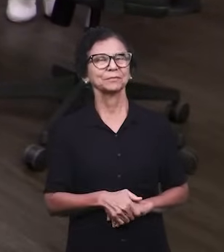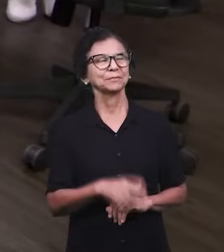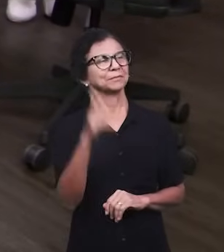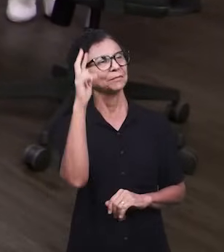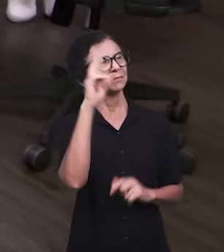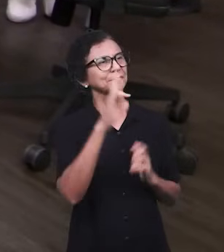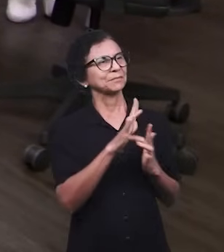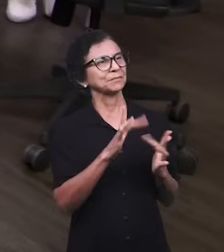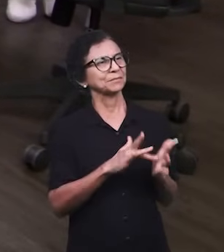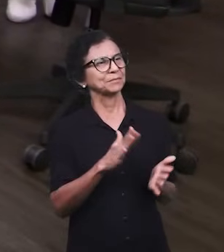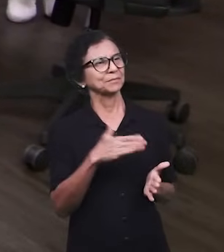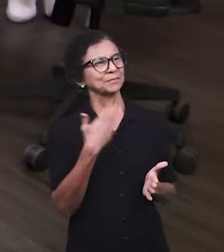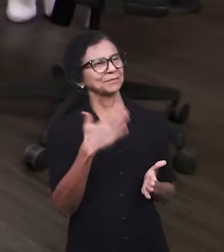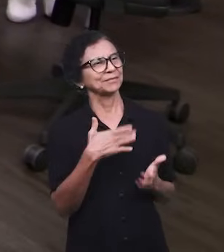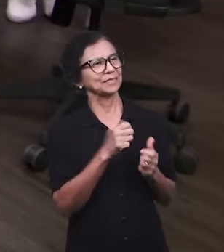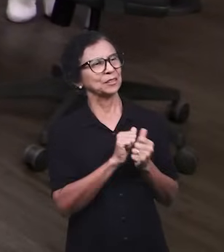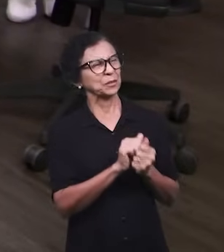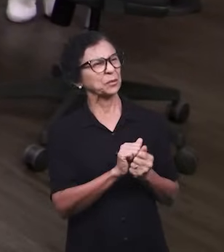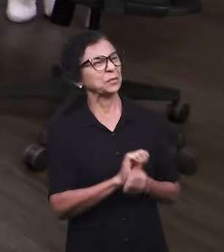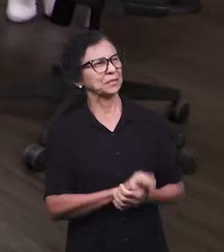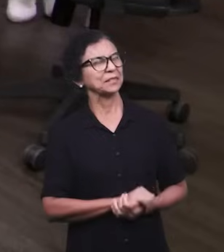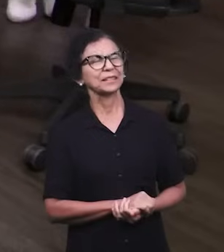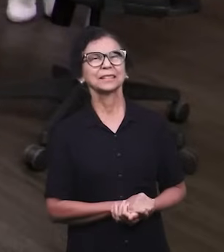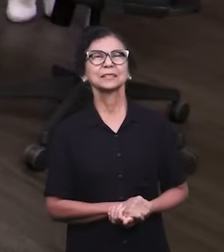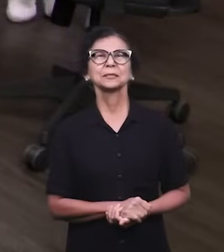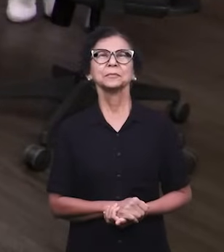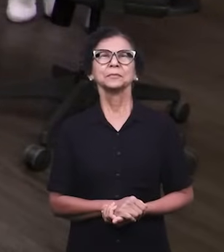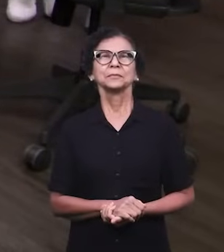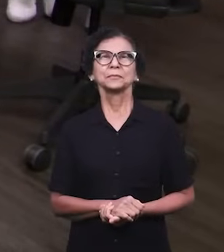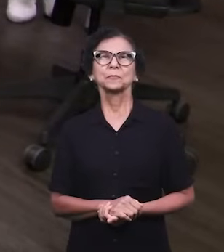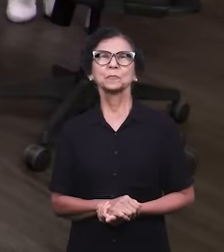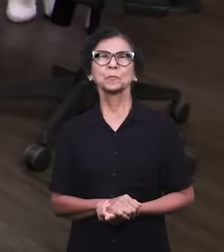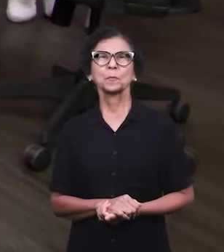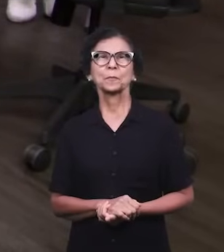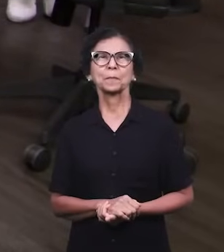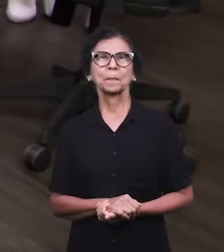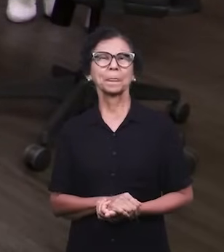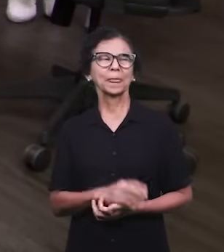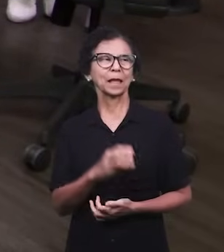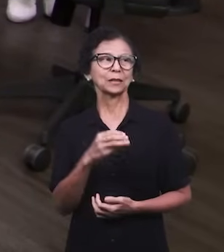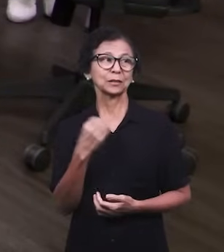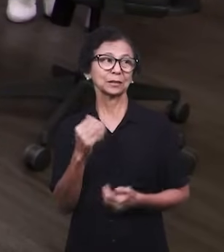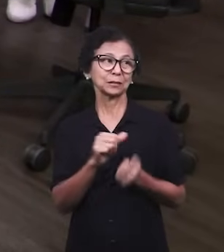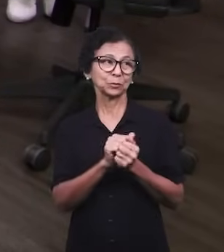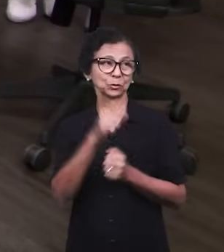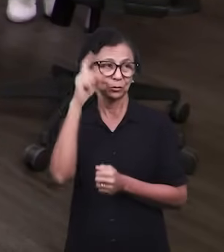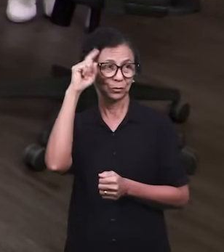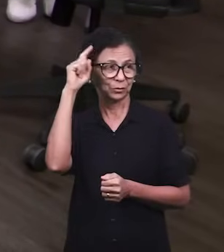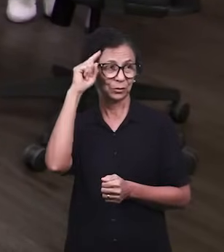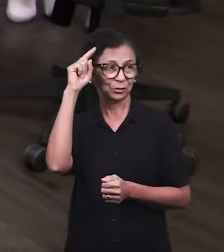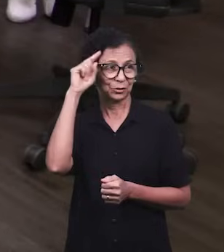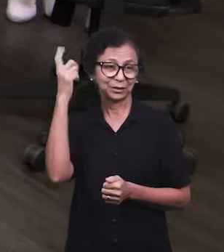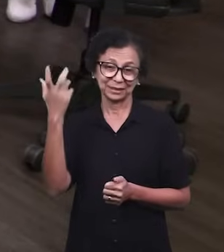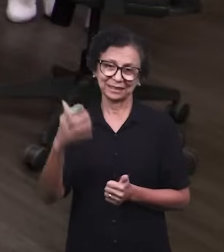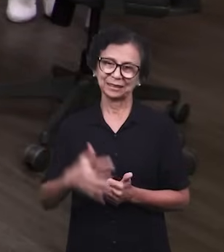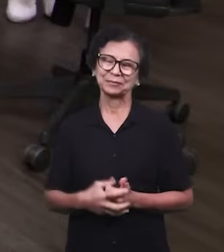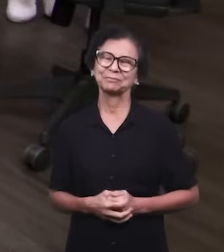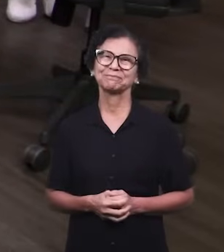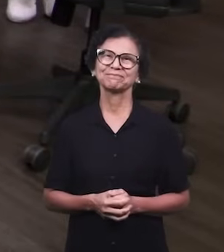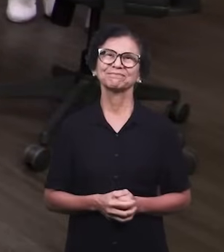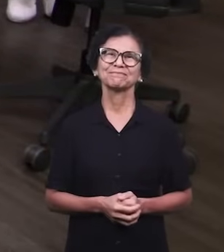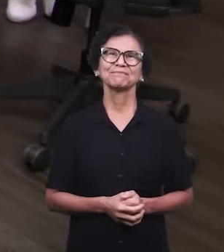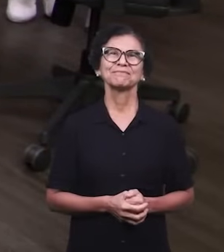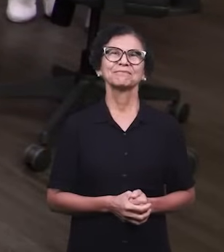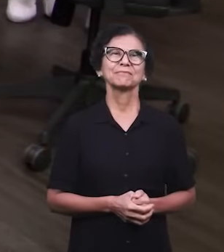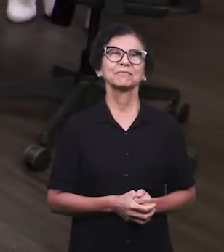do Senhor. Uma alegria estarmos juntos. A gente tem uma experiência tão quase que cotidiana, Cotidiano, né? mas sempre aqui. De